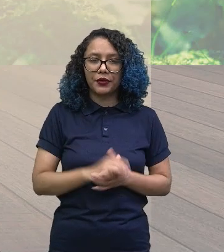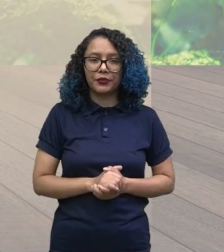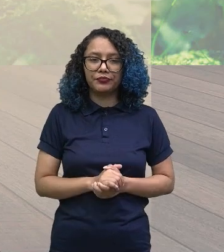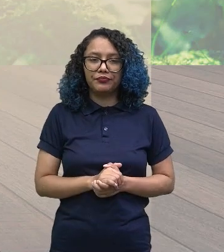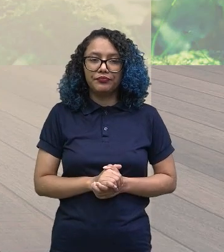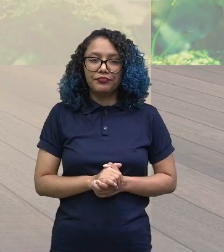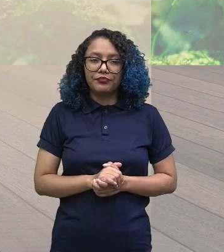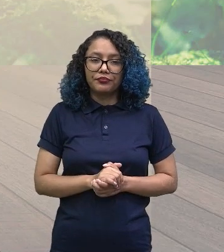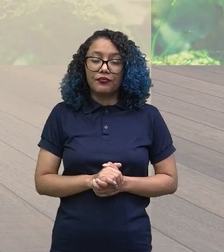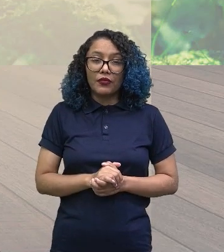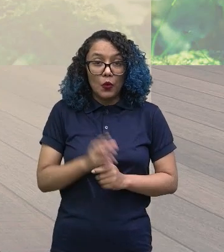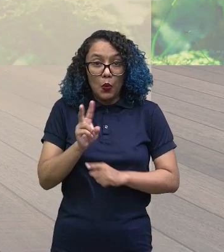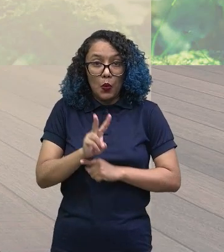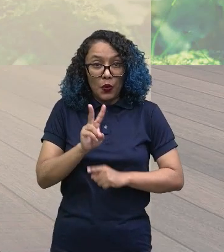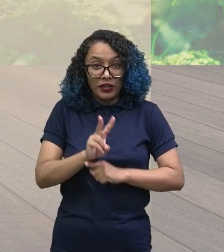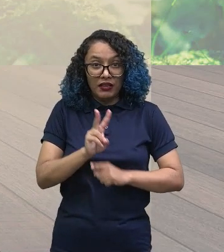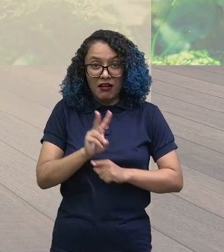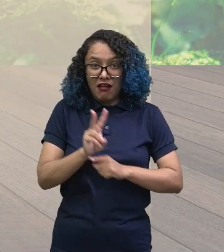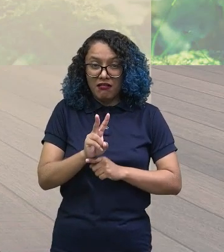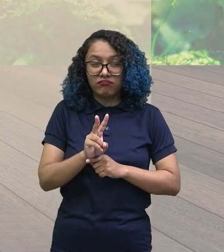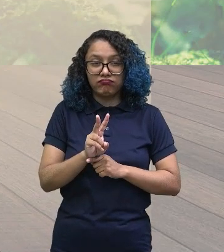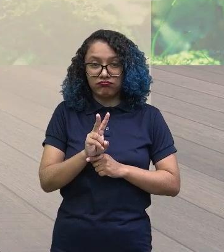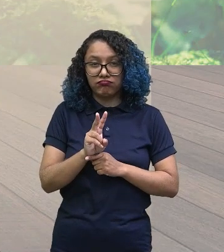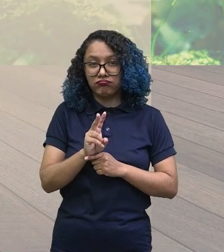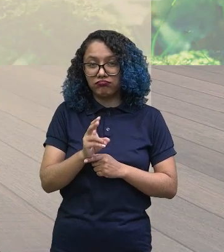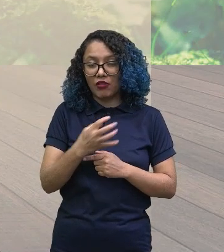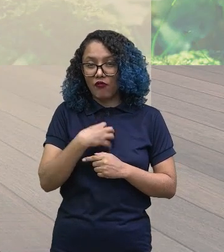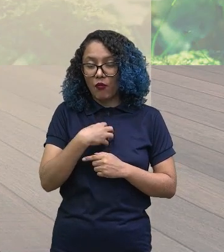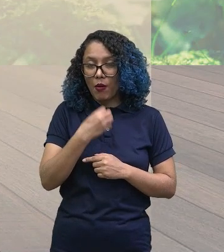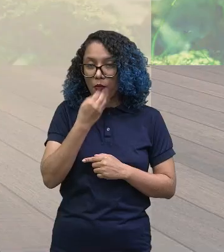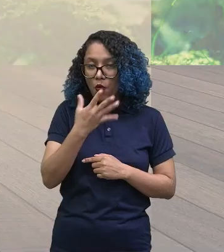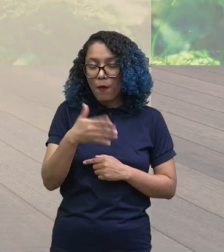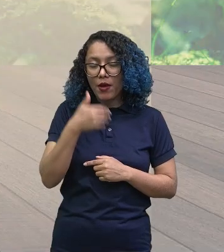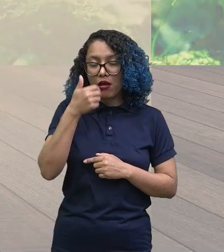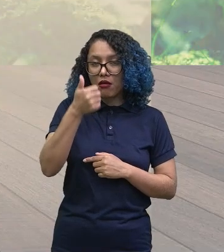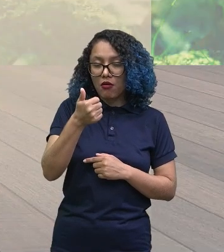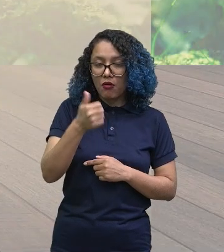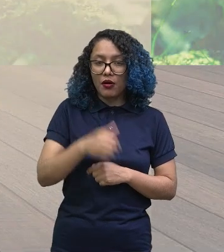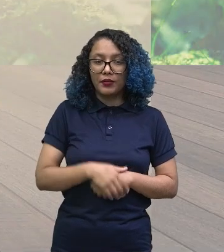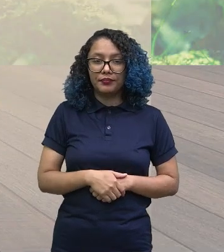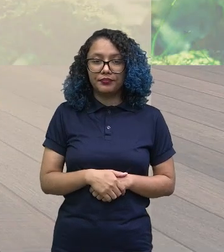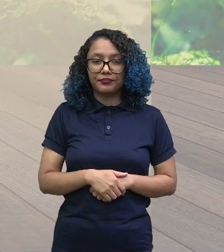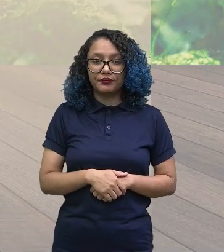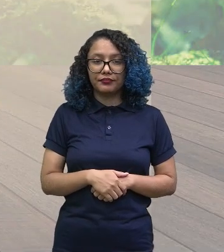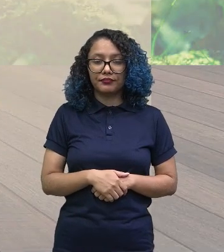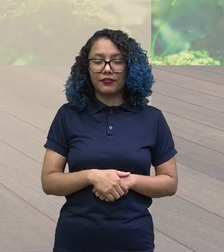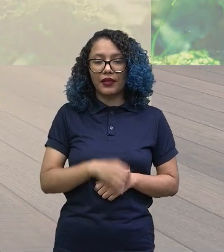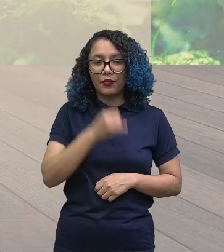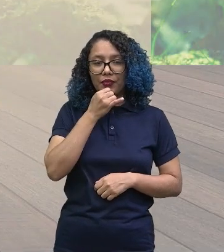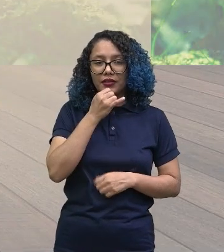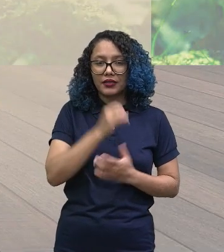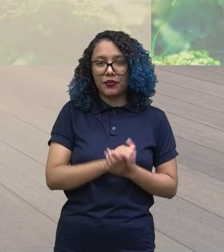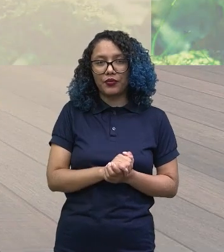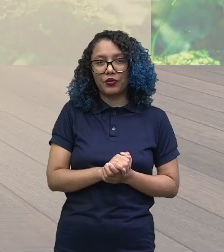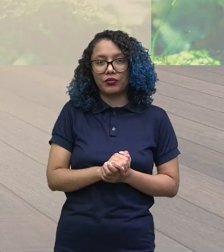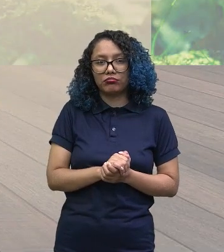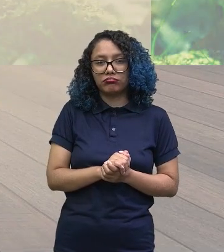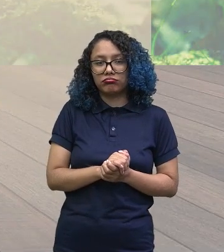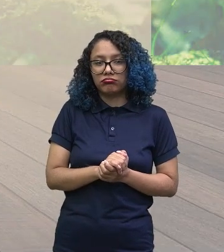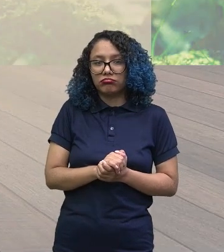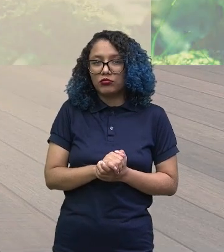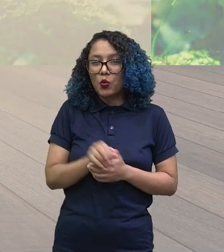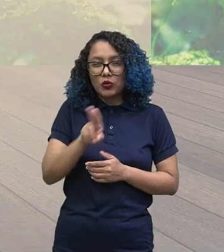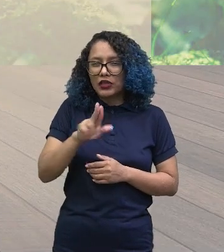sejam preservados, né, da melhor maneira possível, é claro que não dá para a gente, né, não utilizar esses recursos, a